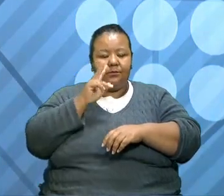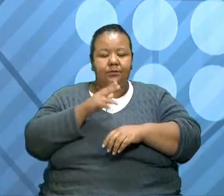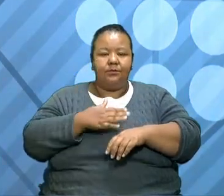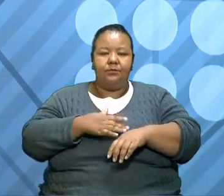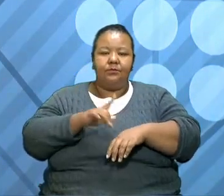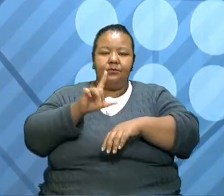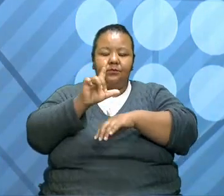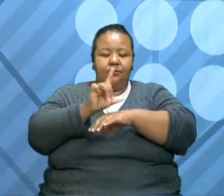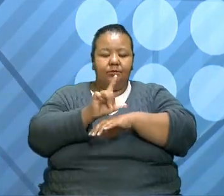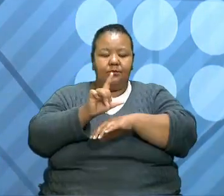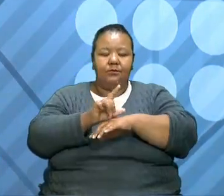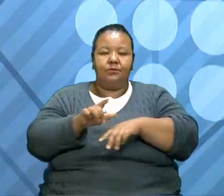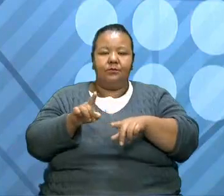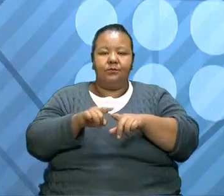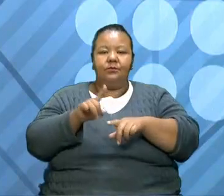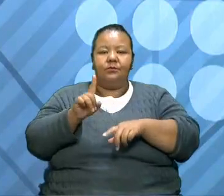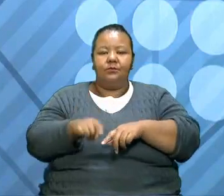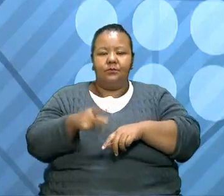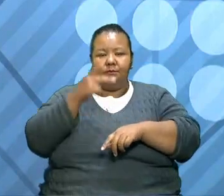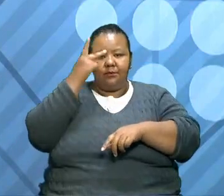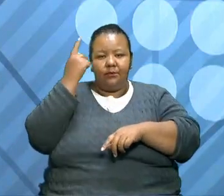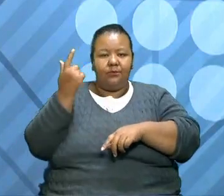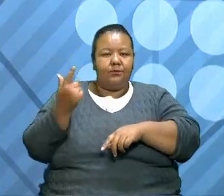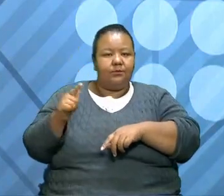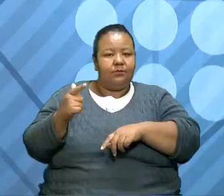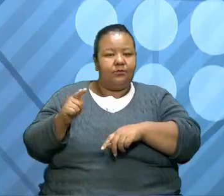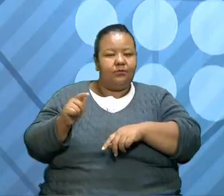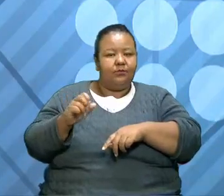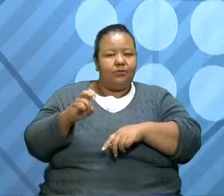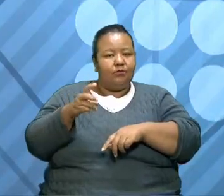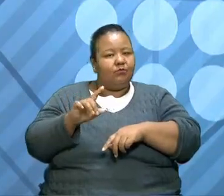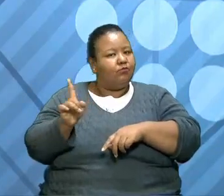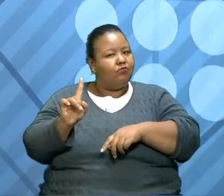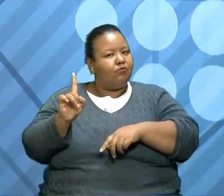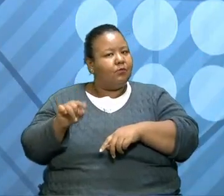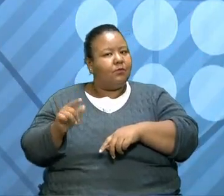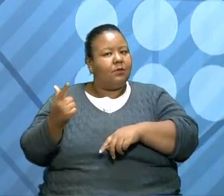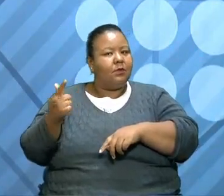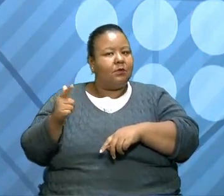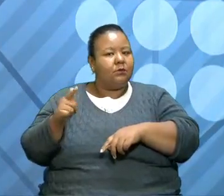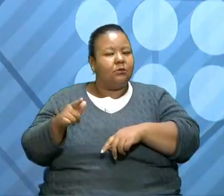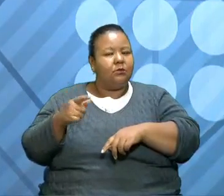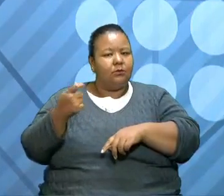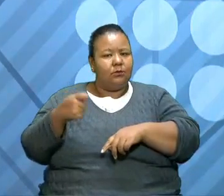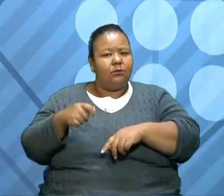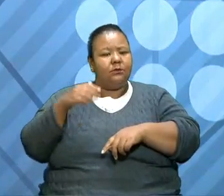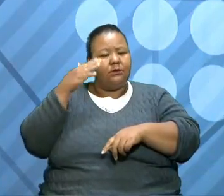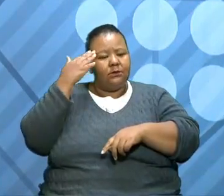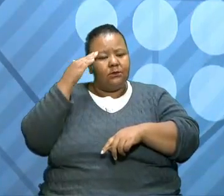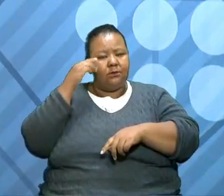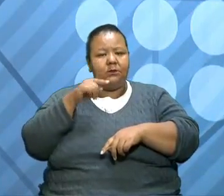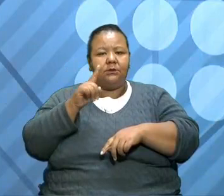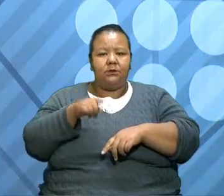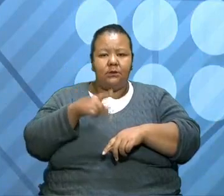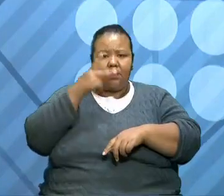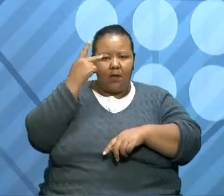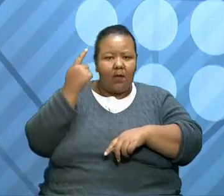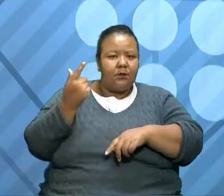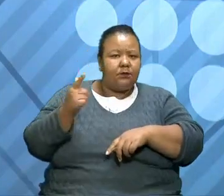líder também é gestor? Ou meu líder não é gestor? Eu tenho que saber, meu líder é